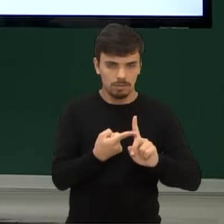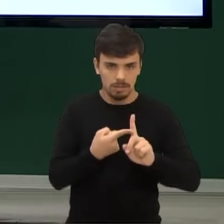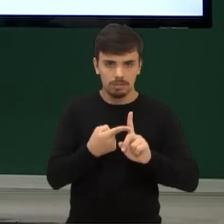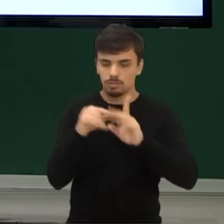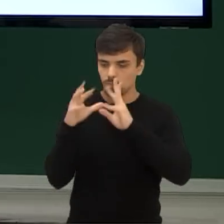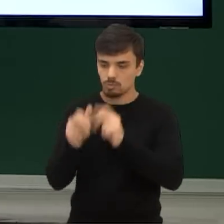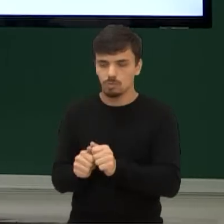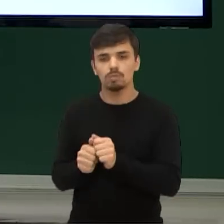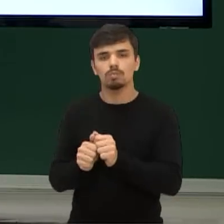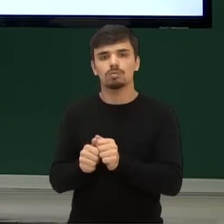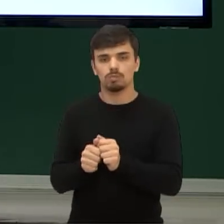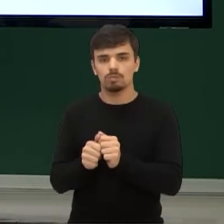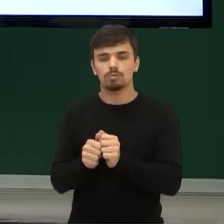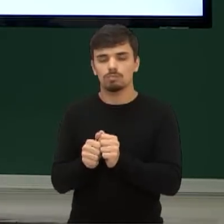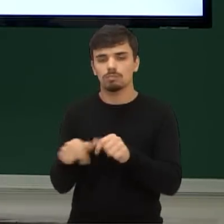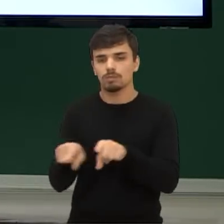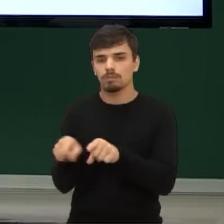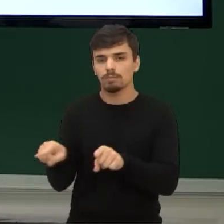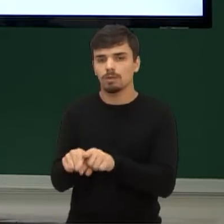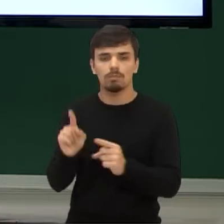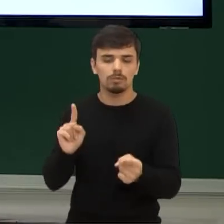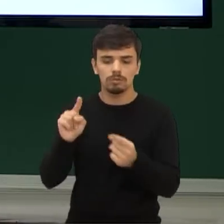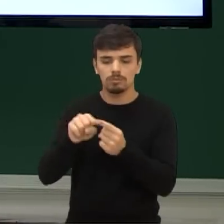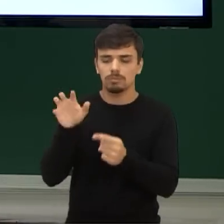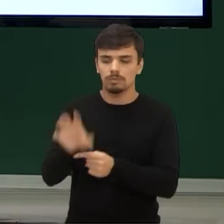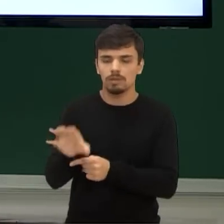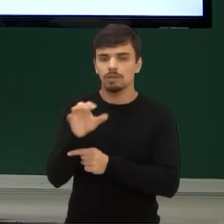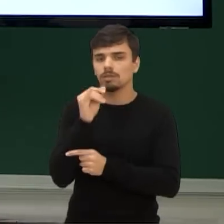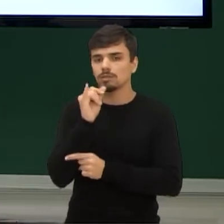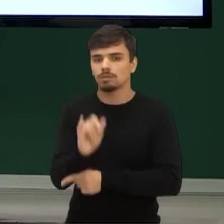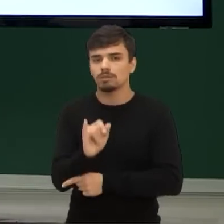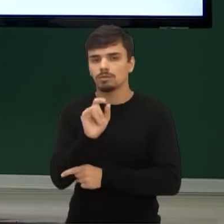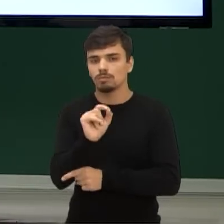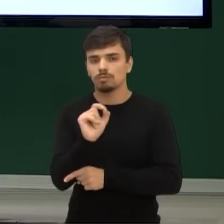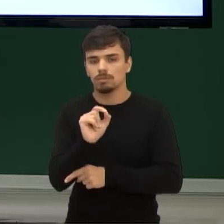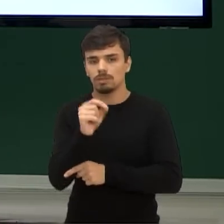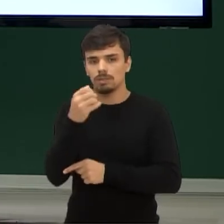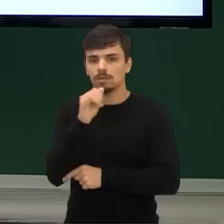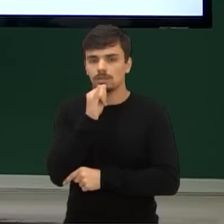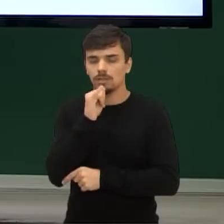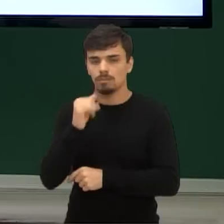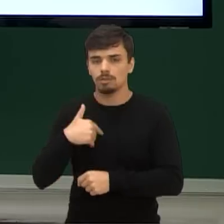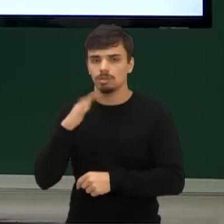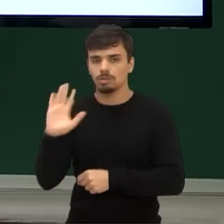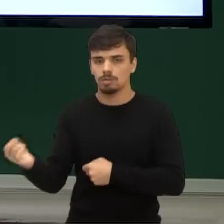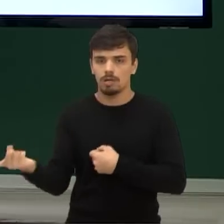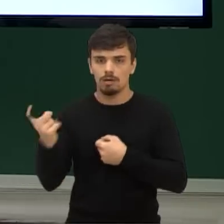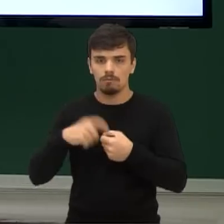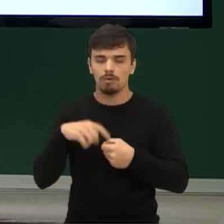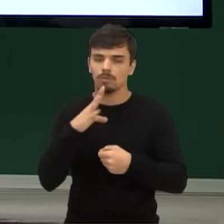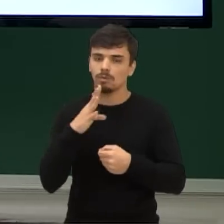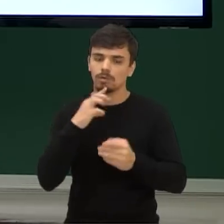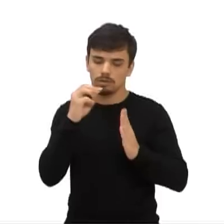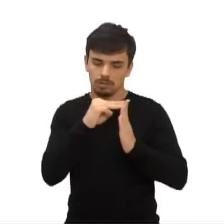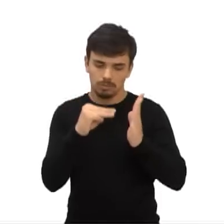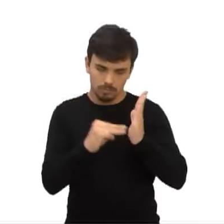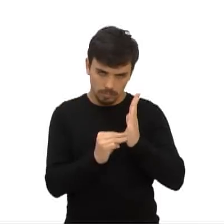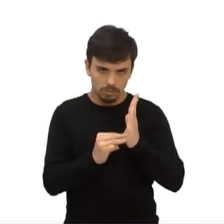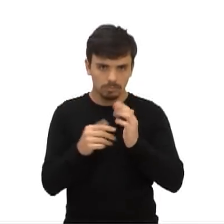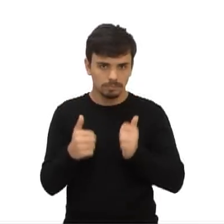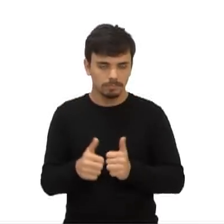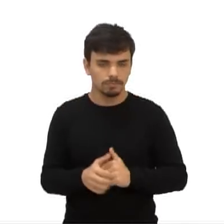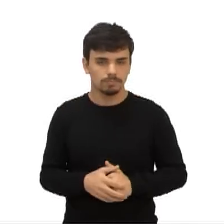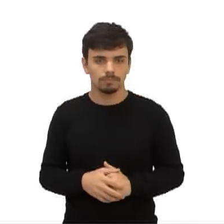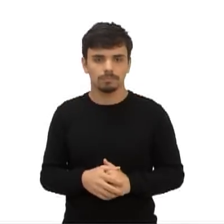deles, e aí, né, cita os exemplos que você lembra aí de cabeça. E nós já voltamos para conhecer que métodos são esses.